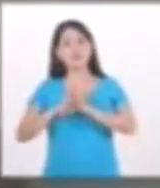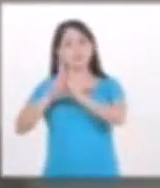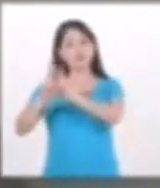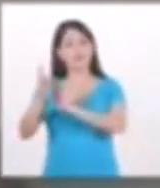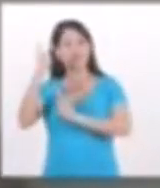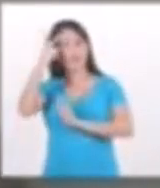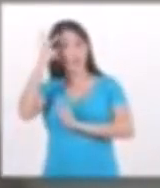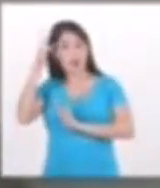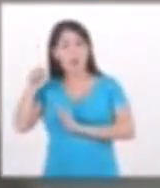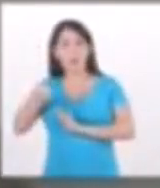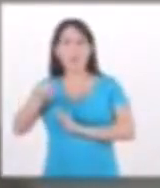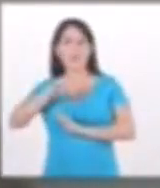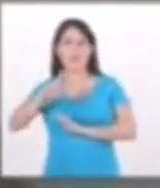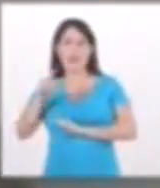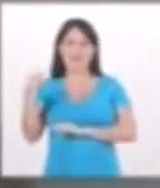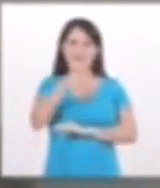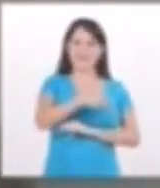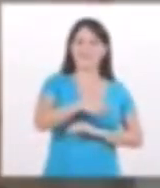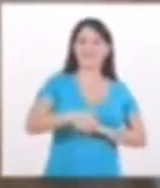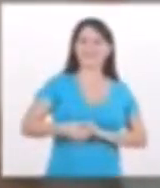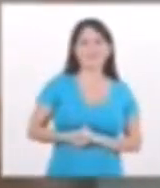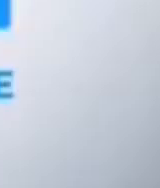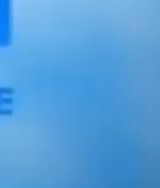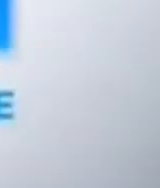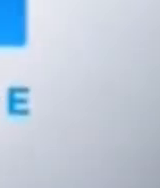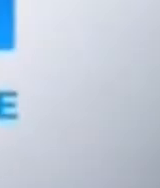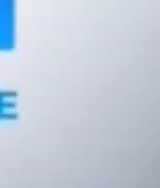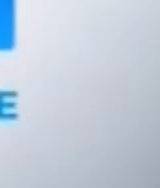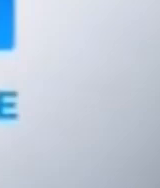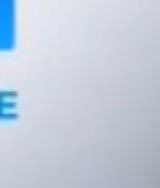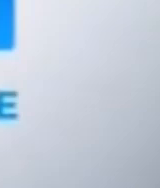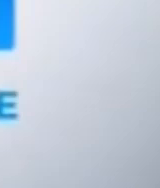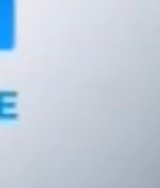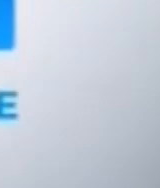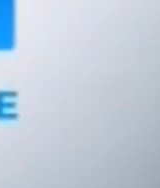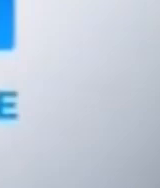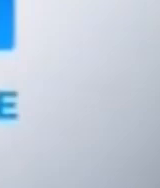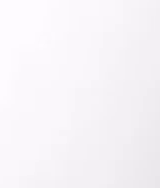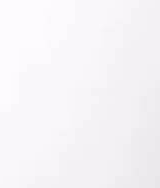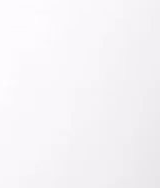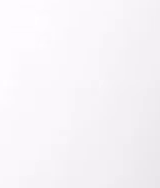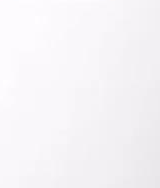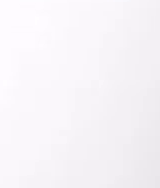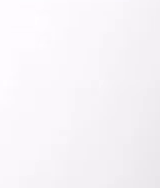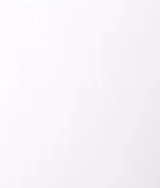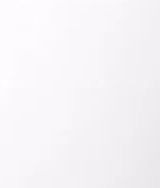mas você tem que ser um senador de São Paulo, não do partido.